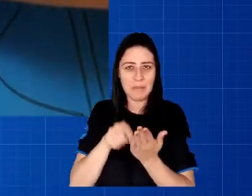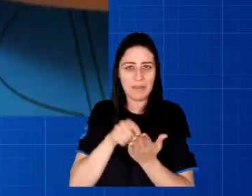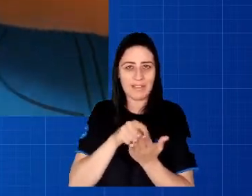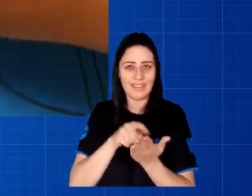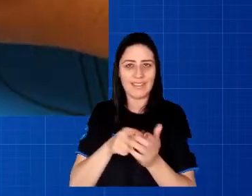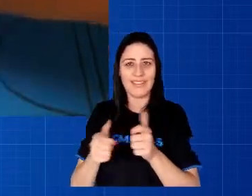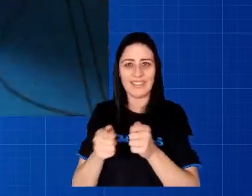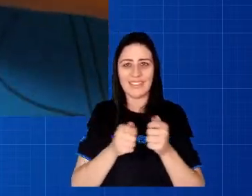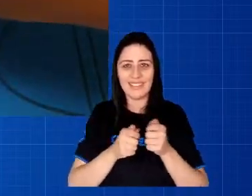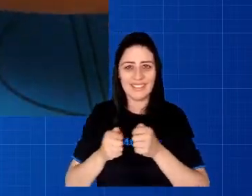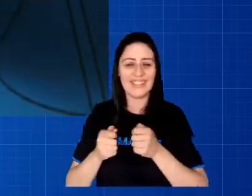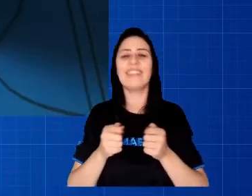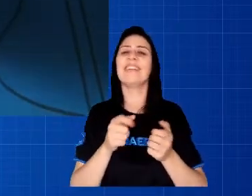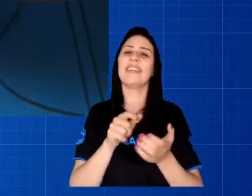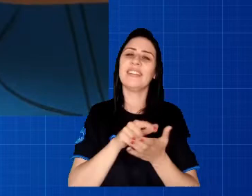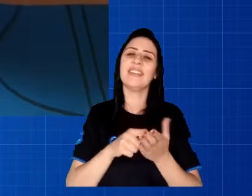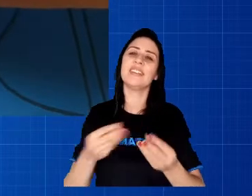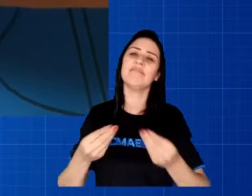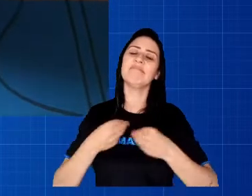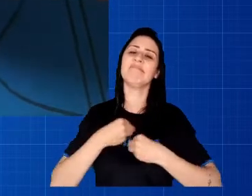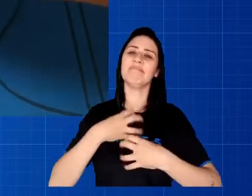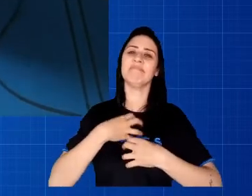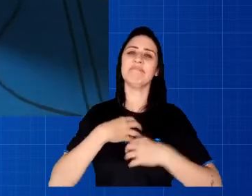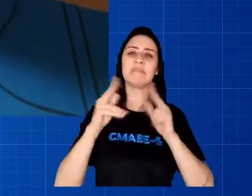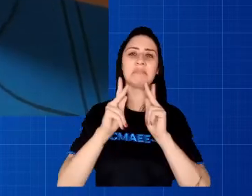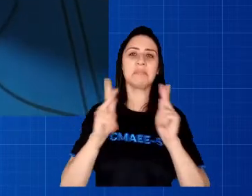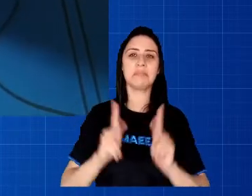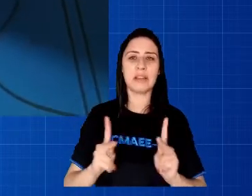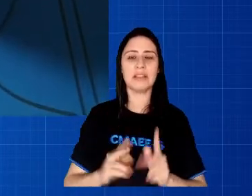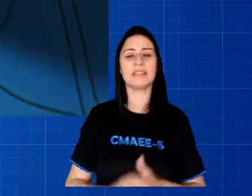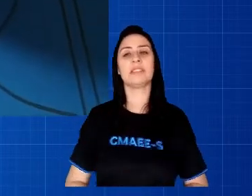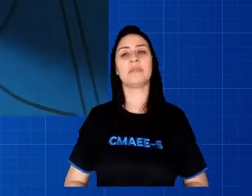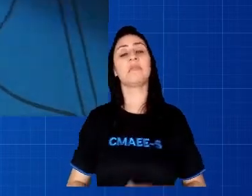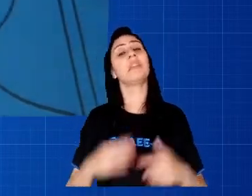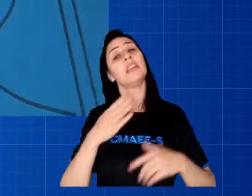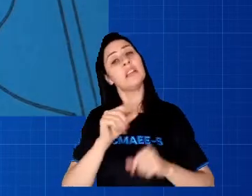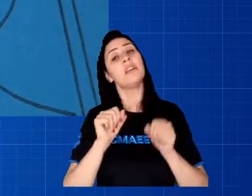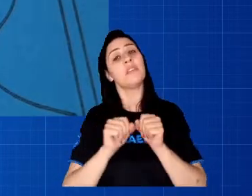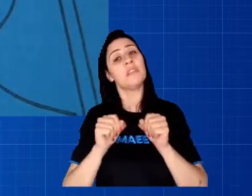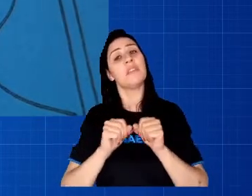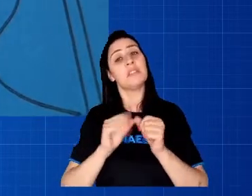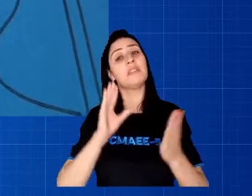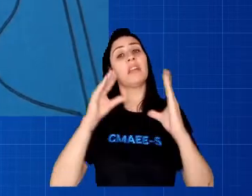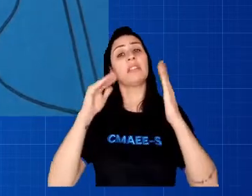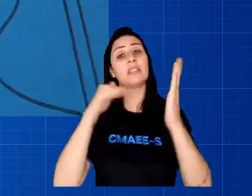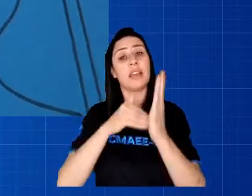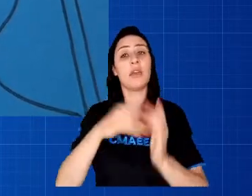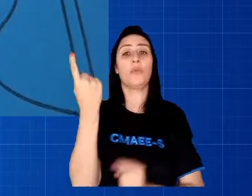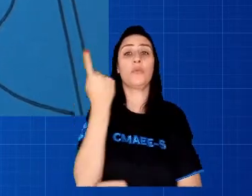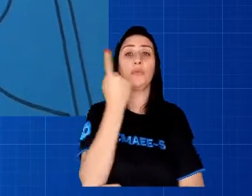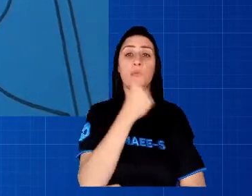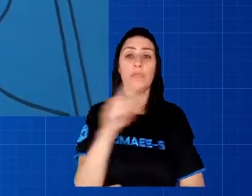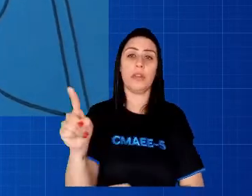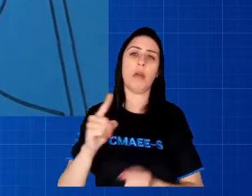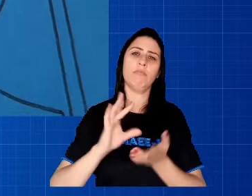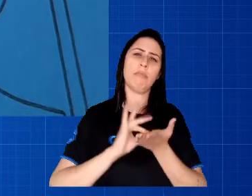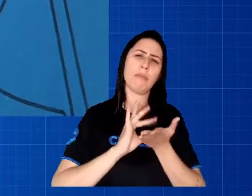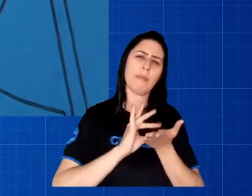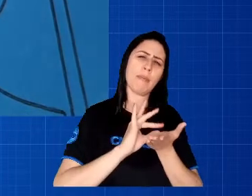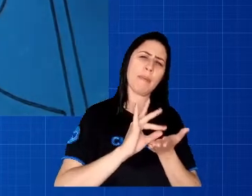para estímulo sensorial, ok? E assim a gente procede até o final da